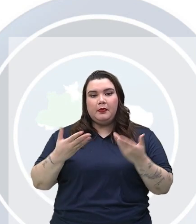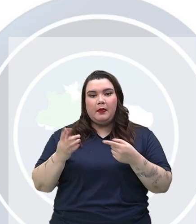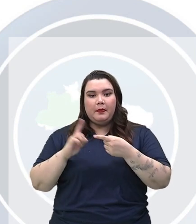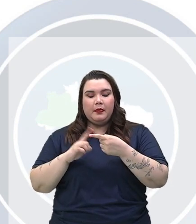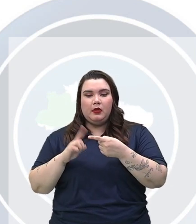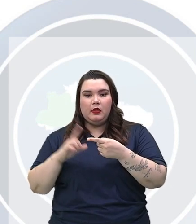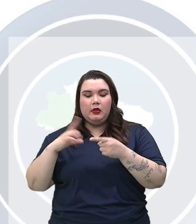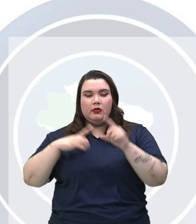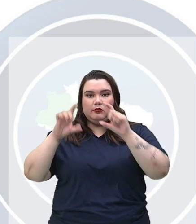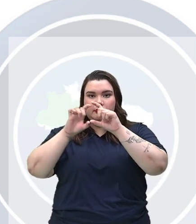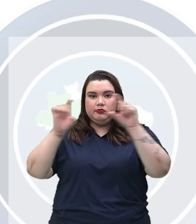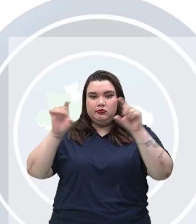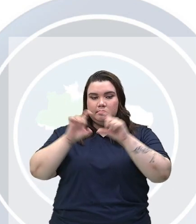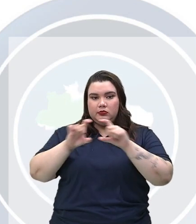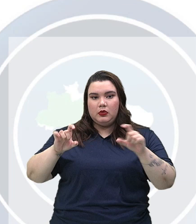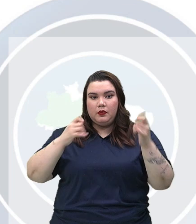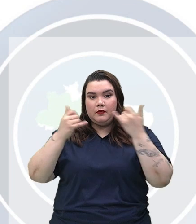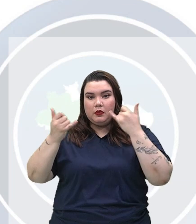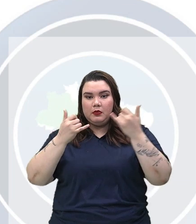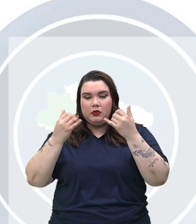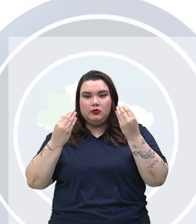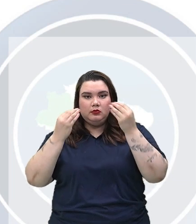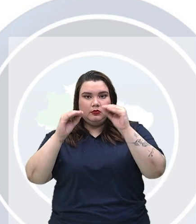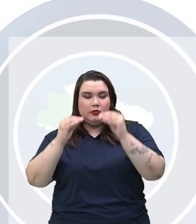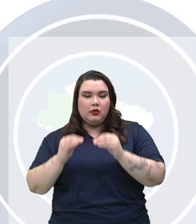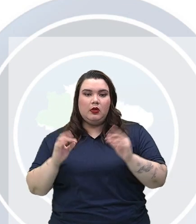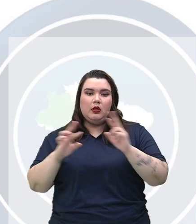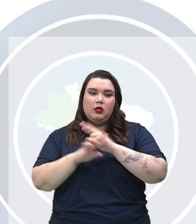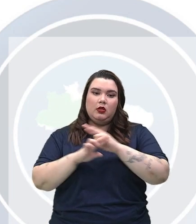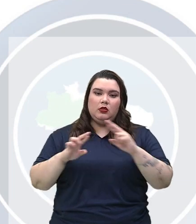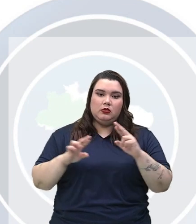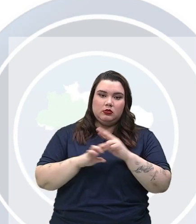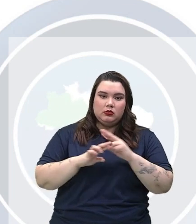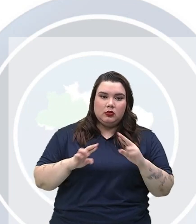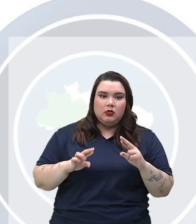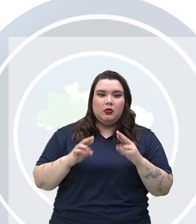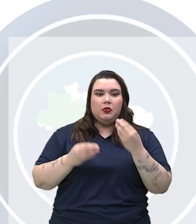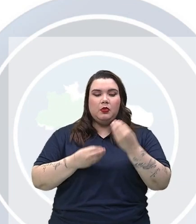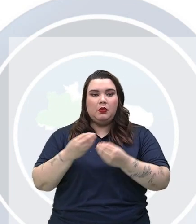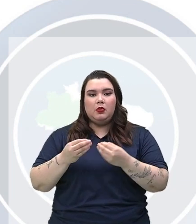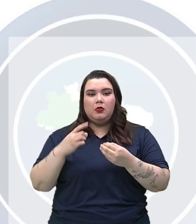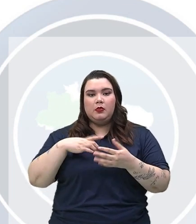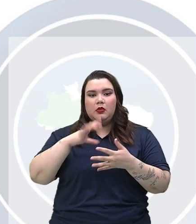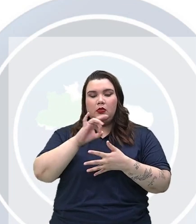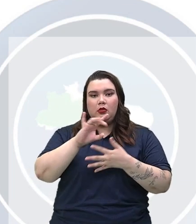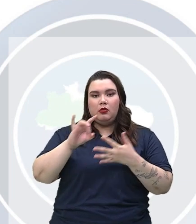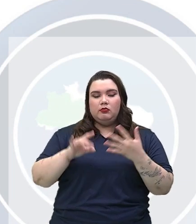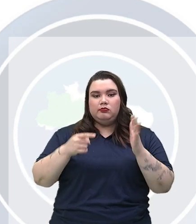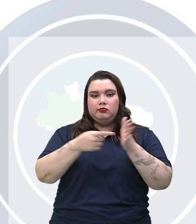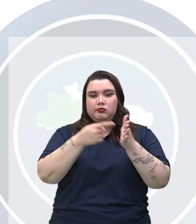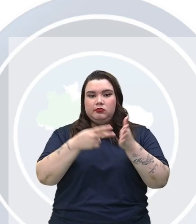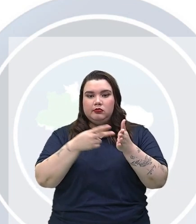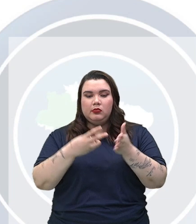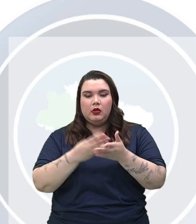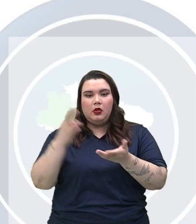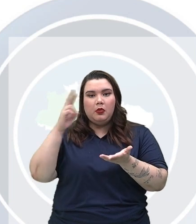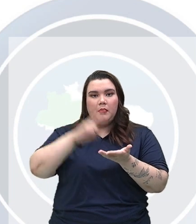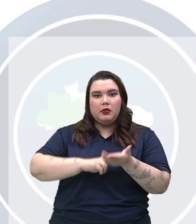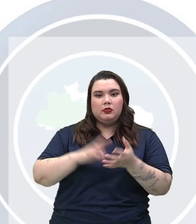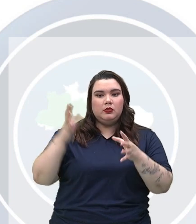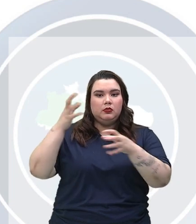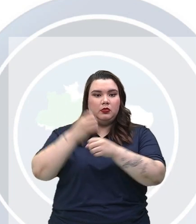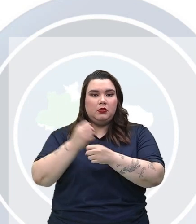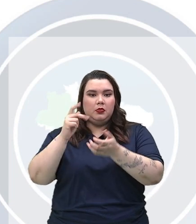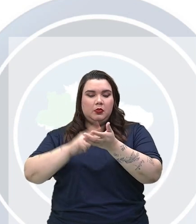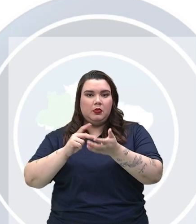ela tem aquele cabeçalho, né? Ela vai ser inserida as avaliações correspondentes de cada unidade, a recuperação paralela, o